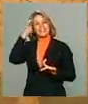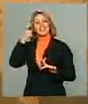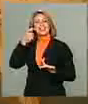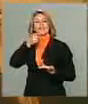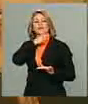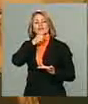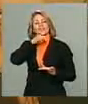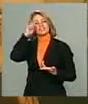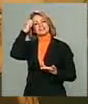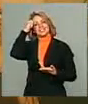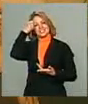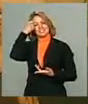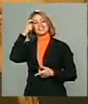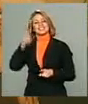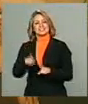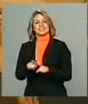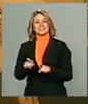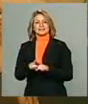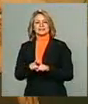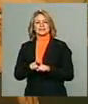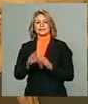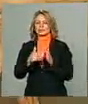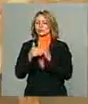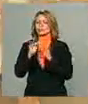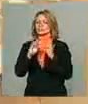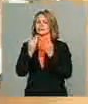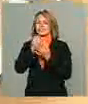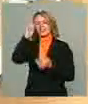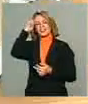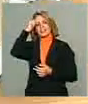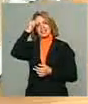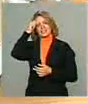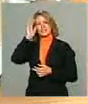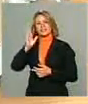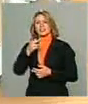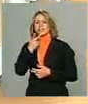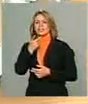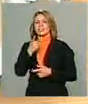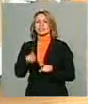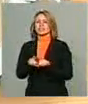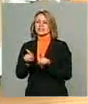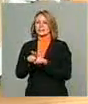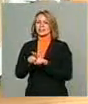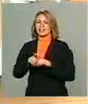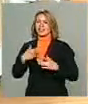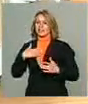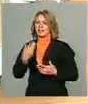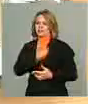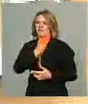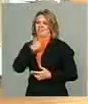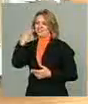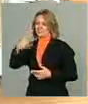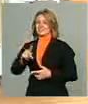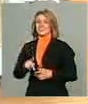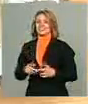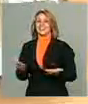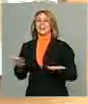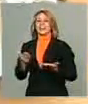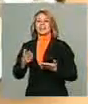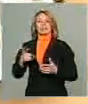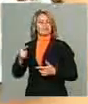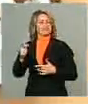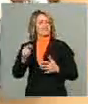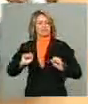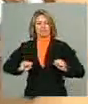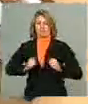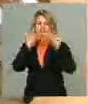vovó na mesa que tudo é negro conta agora que o ja falou do me teu estouro agora fala do teu estouro não eu não tive estouro